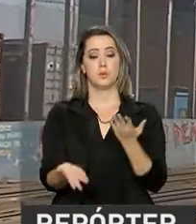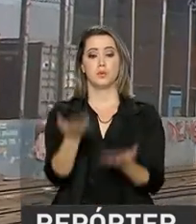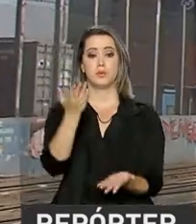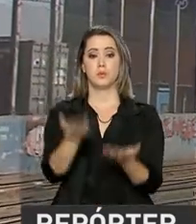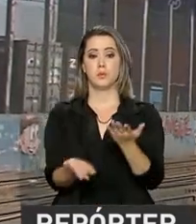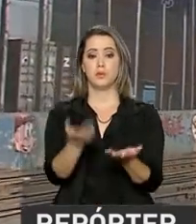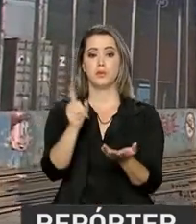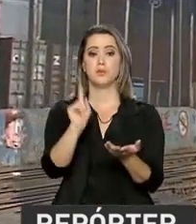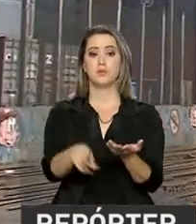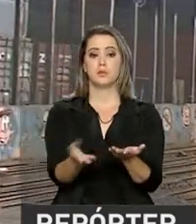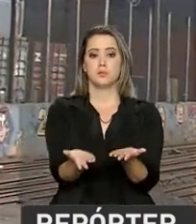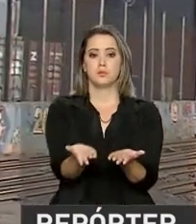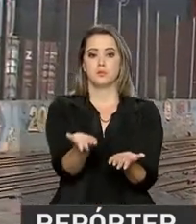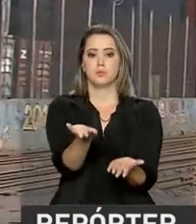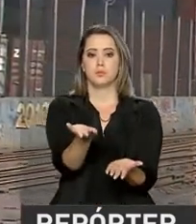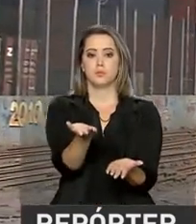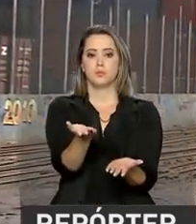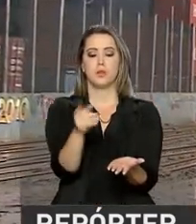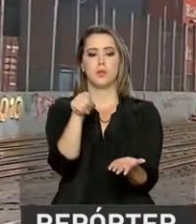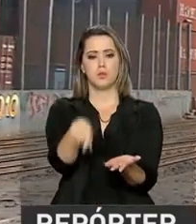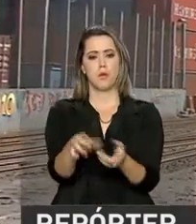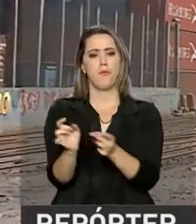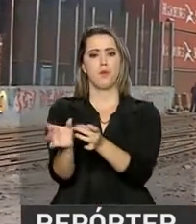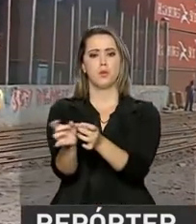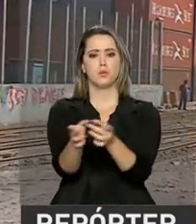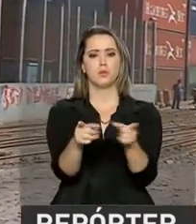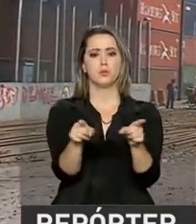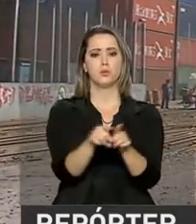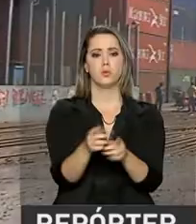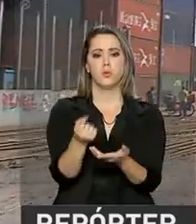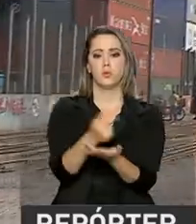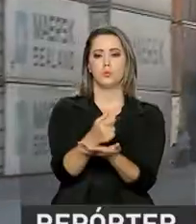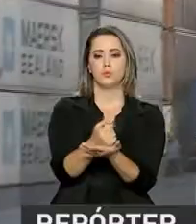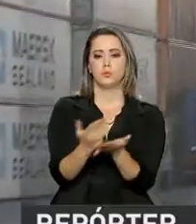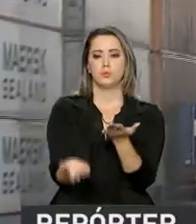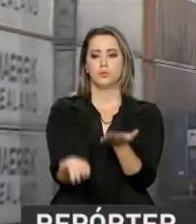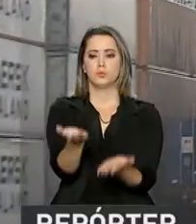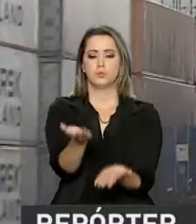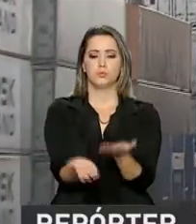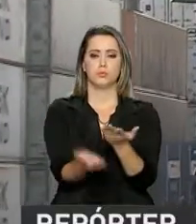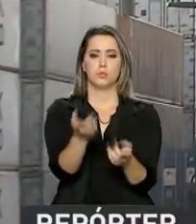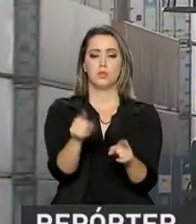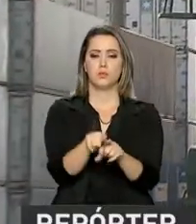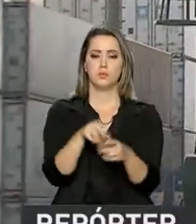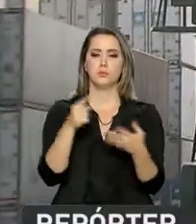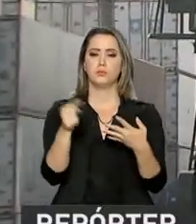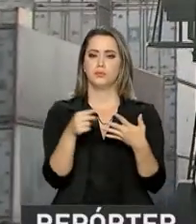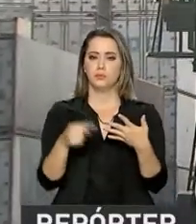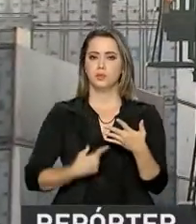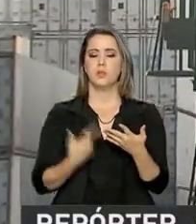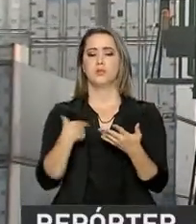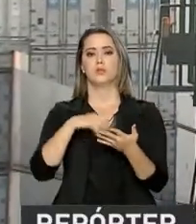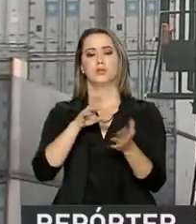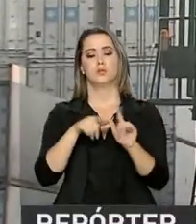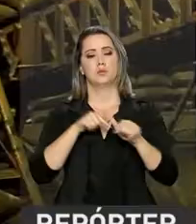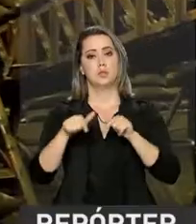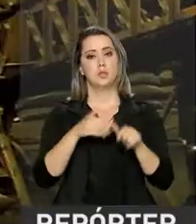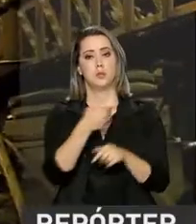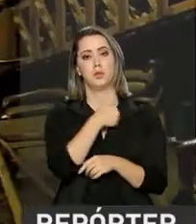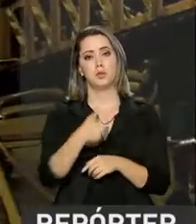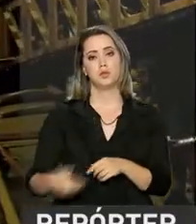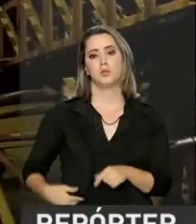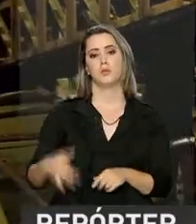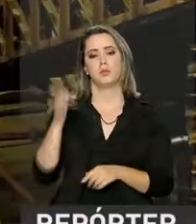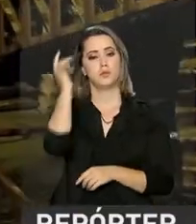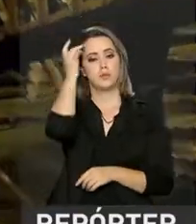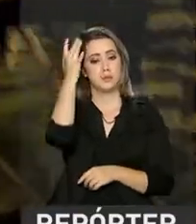influenciado pelo preço e quantidades exportadas e importadas além desses fatores medidas tomadas pelo governo tem